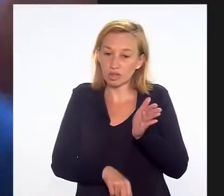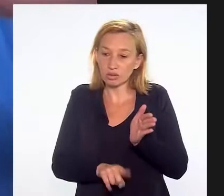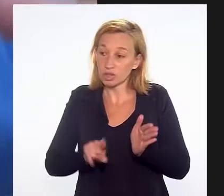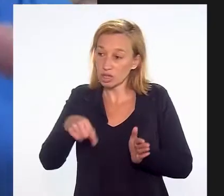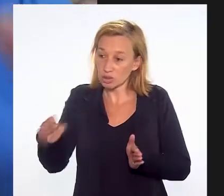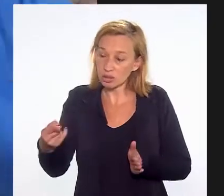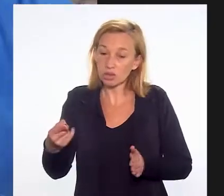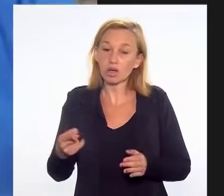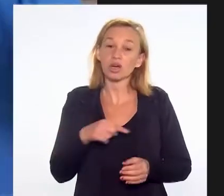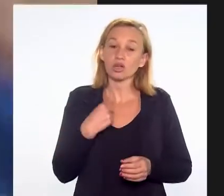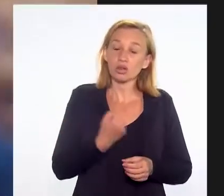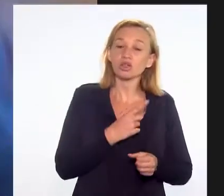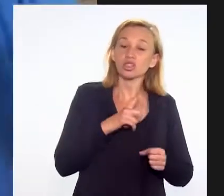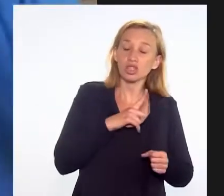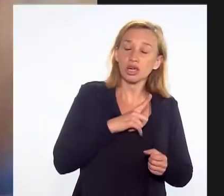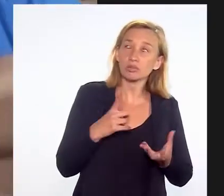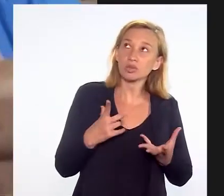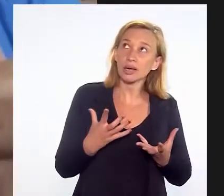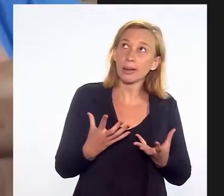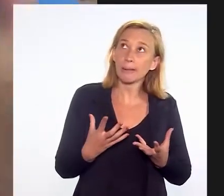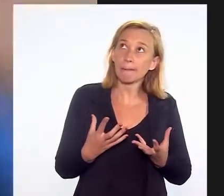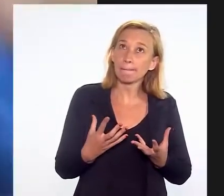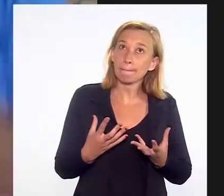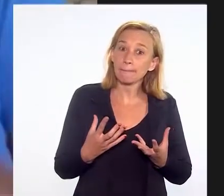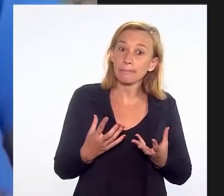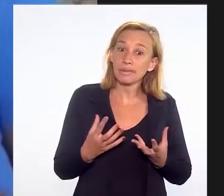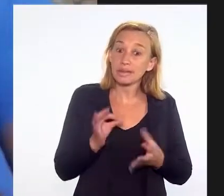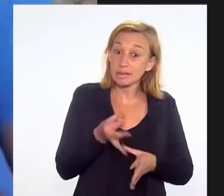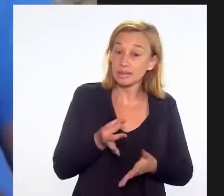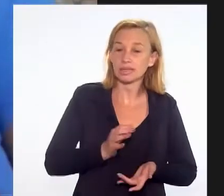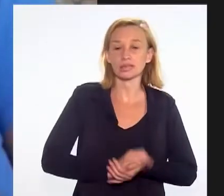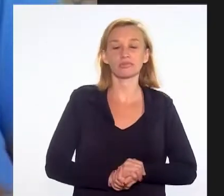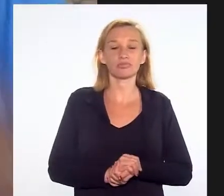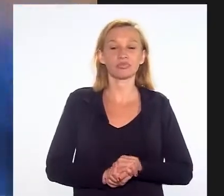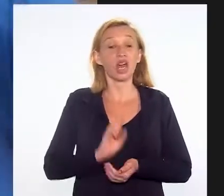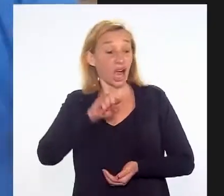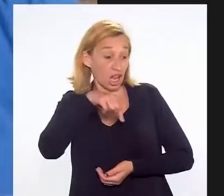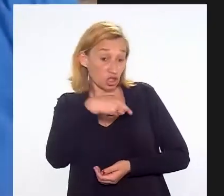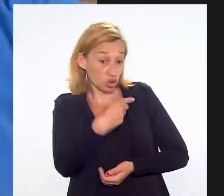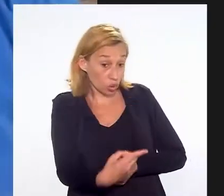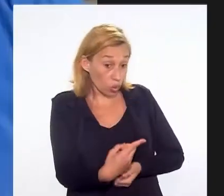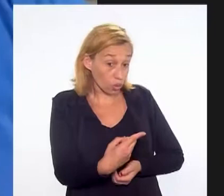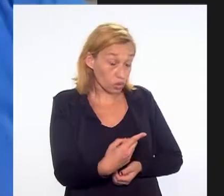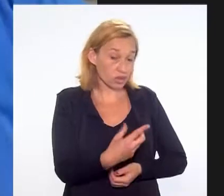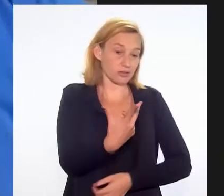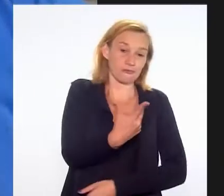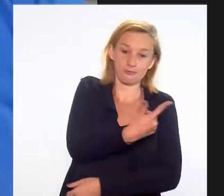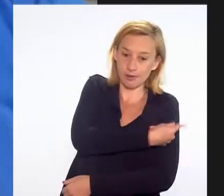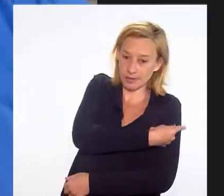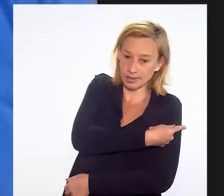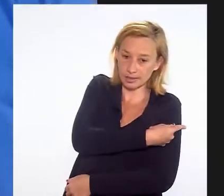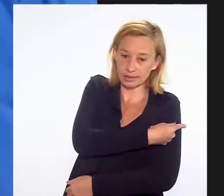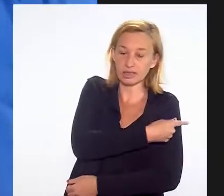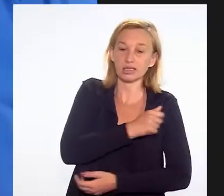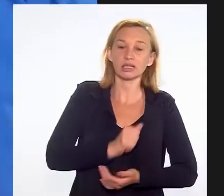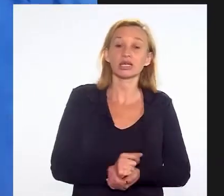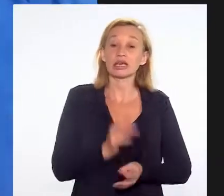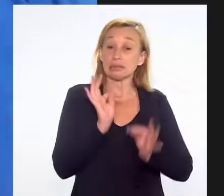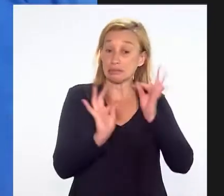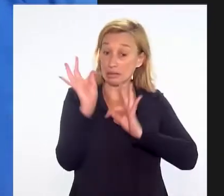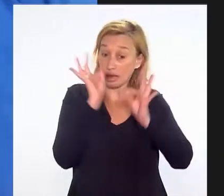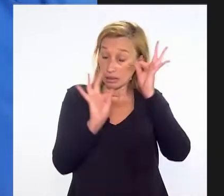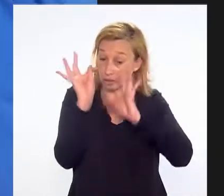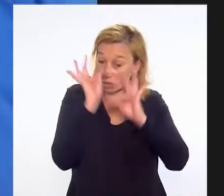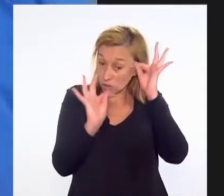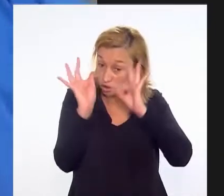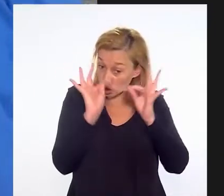Então, nesse sentido, embora com uma eficácia um pouco mais baixa que as demais, a gente tem essa